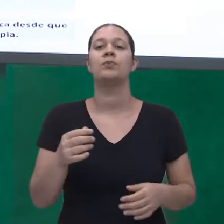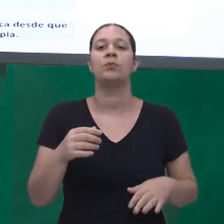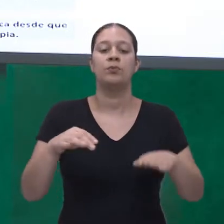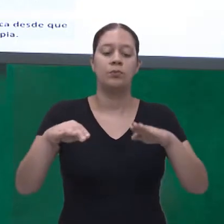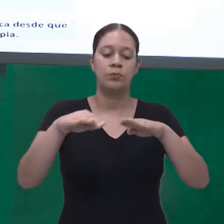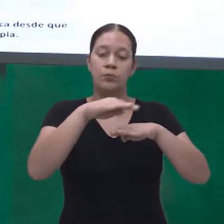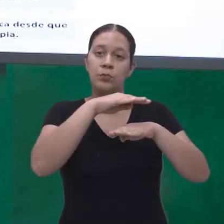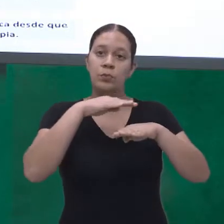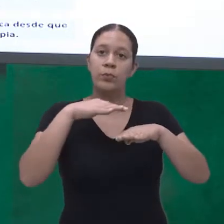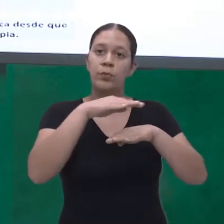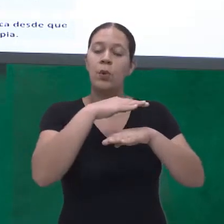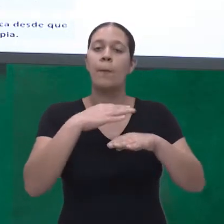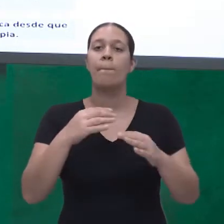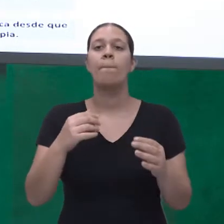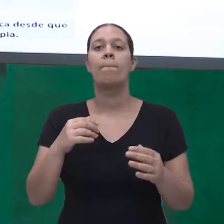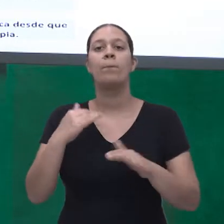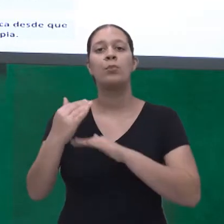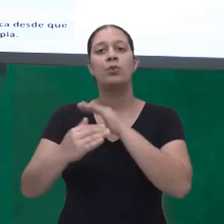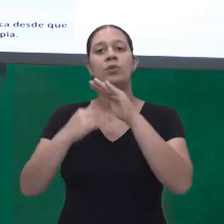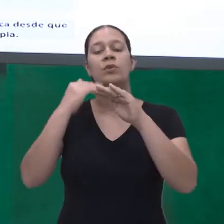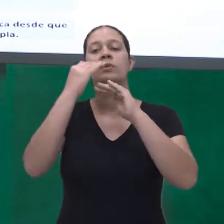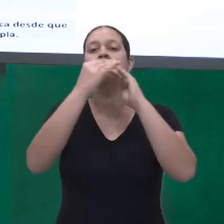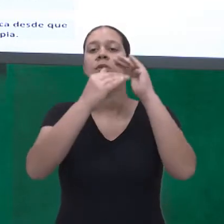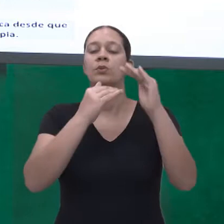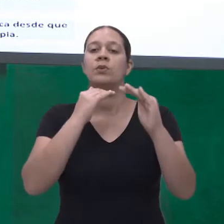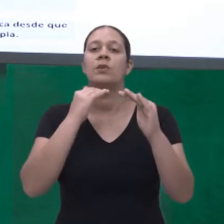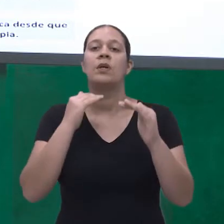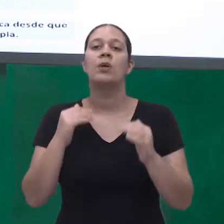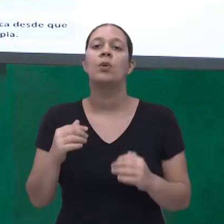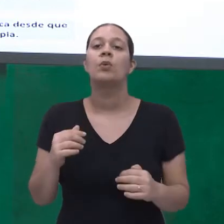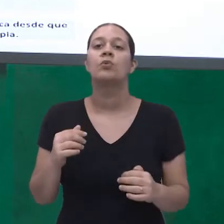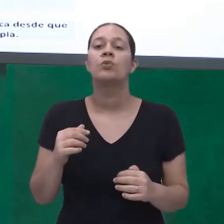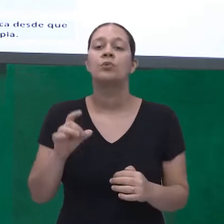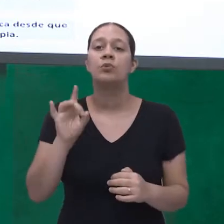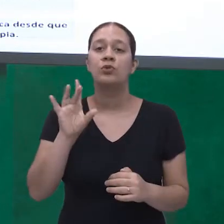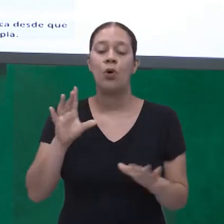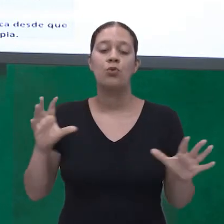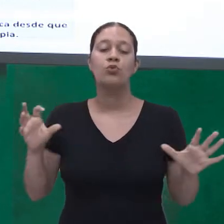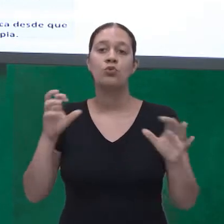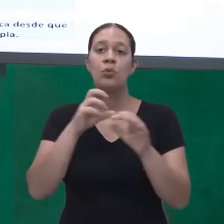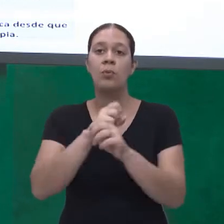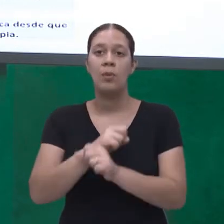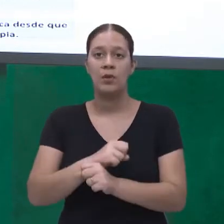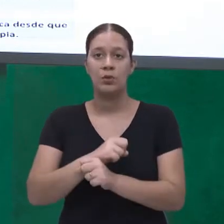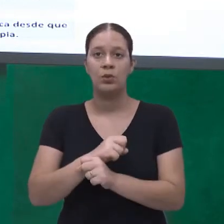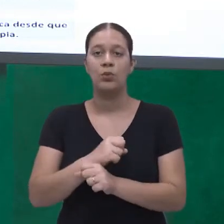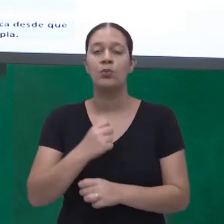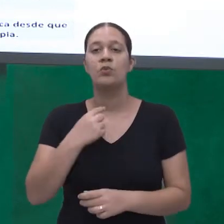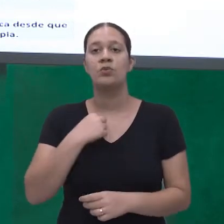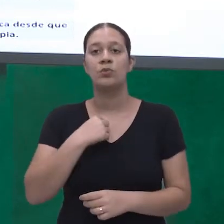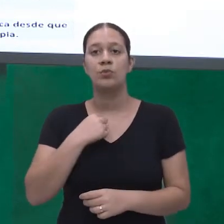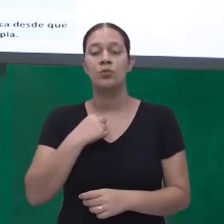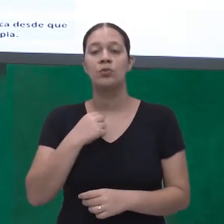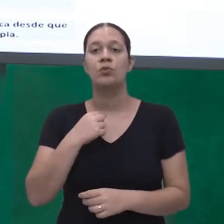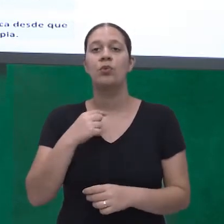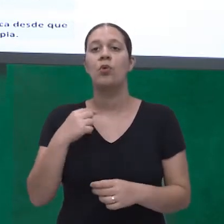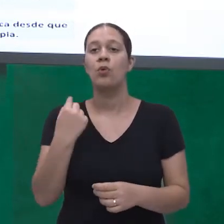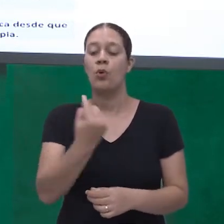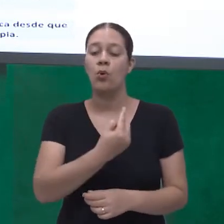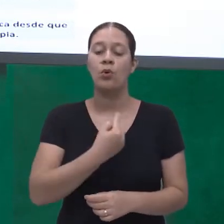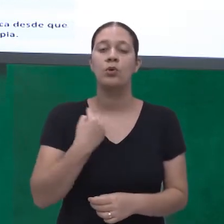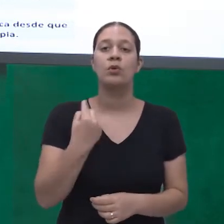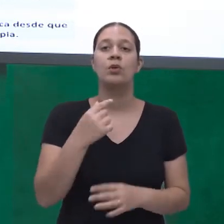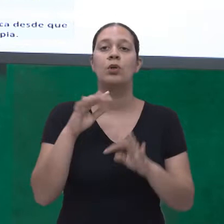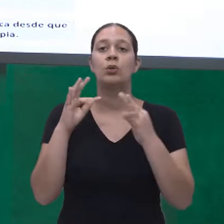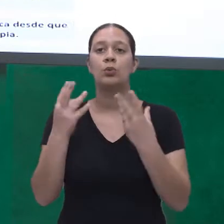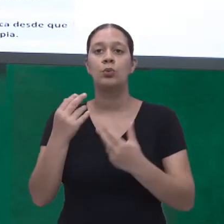processo. Ou seja, a variação de entalpia vai ser um somatório. A gente vai fazer um somatório de